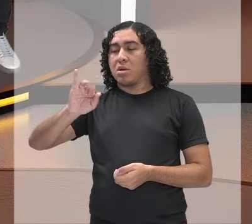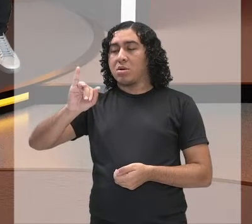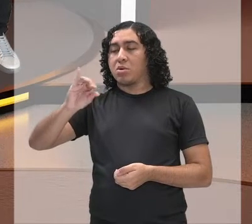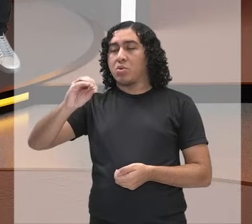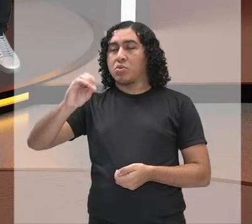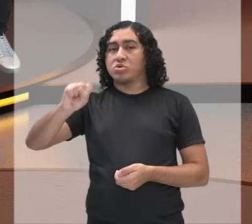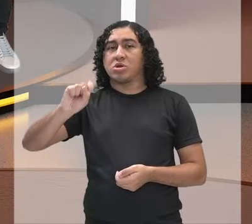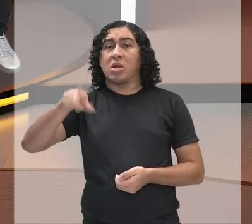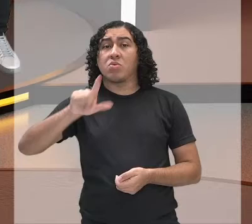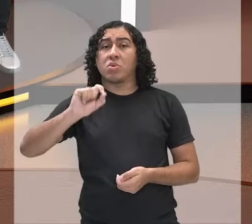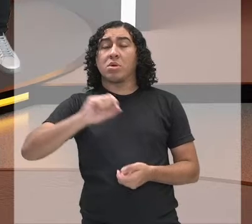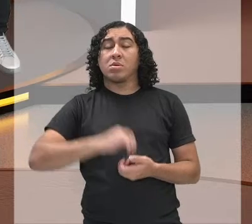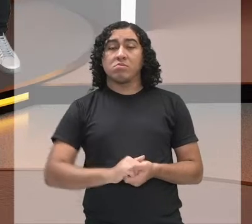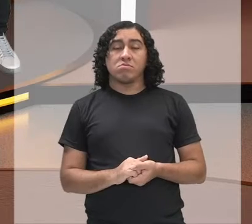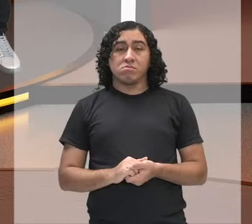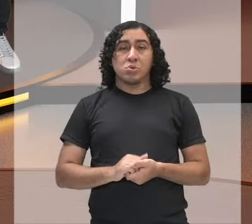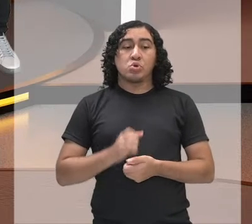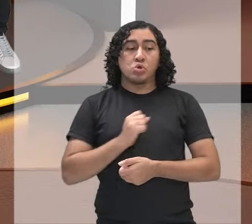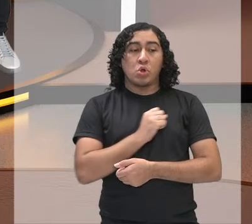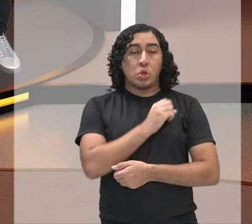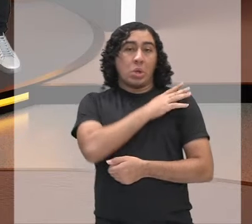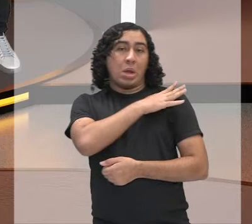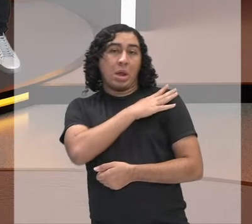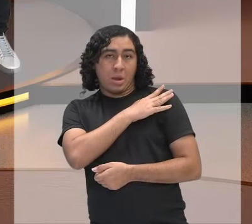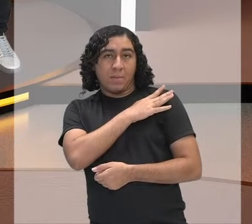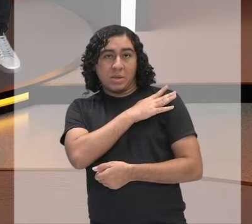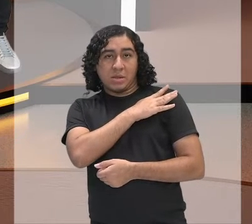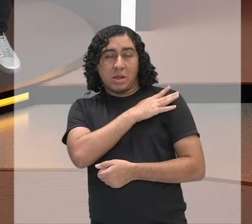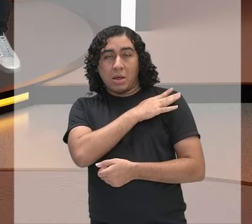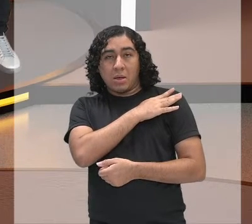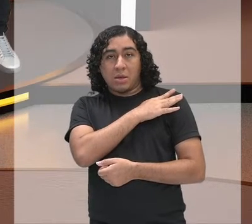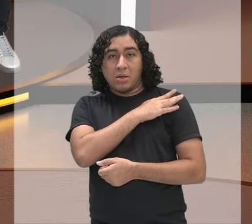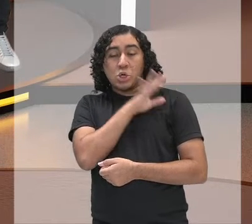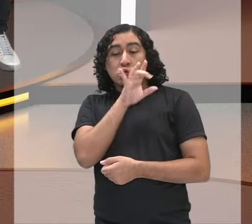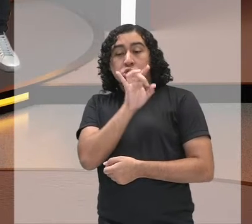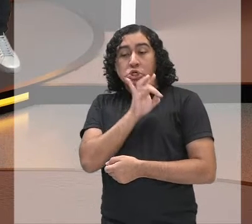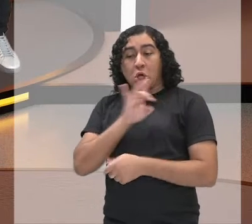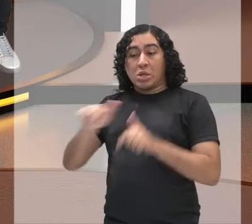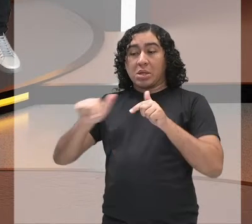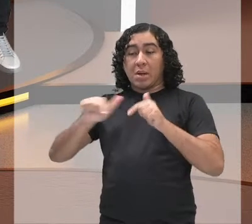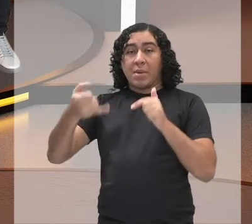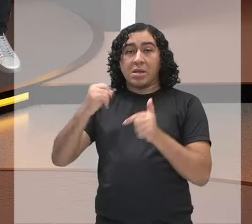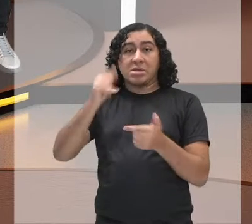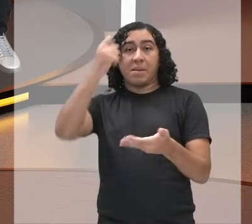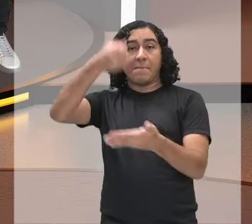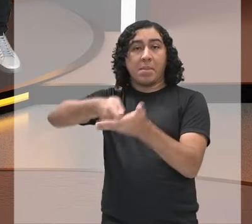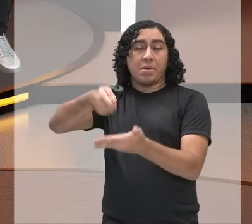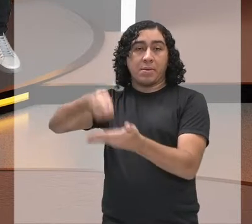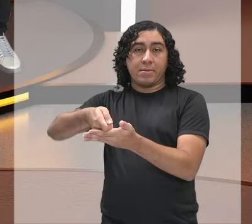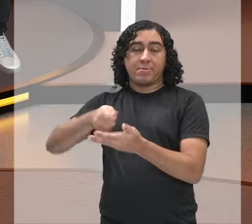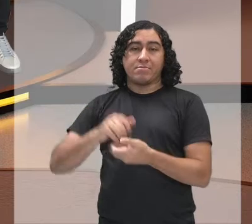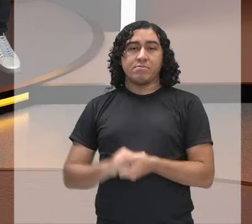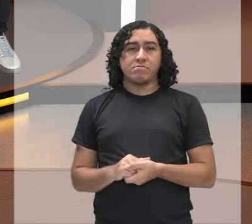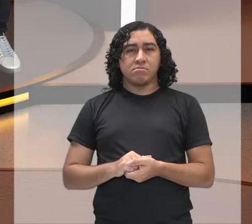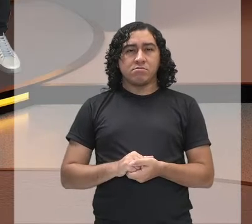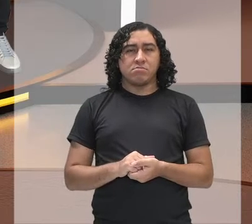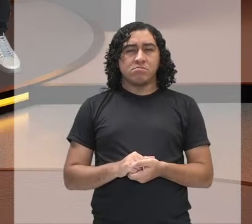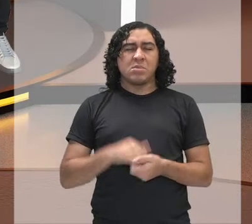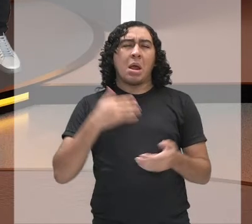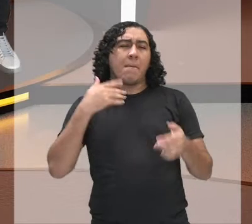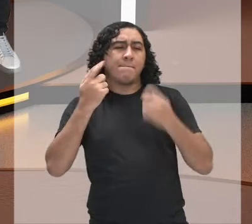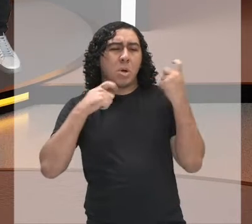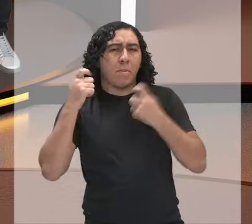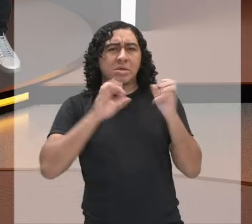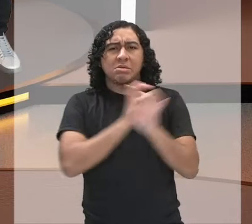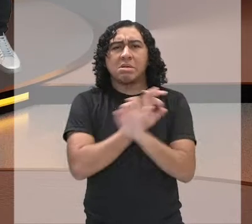soldados que lutam por dinheiro. Eles não estão preocupados quem é que está pagando. Se você